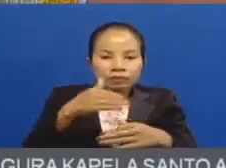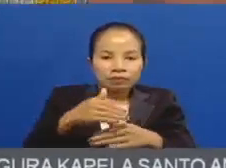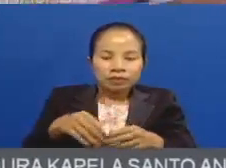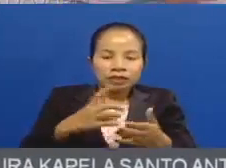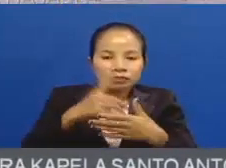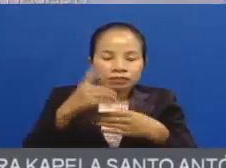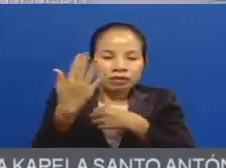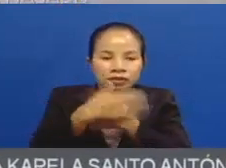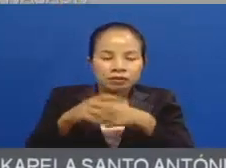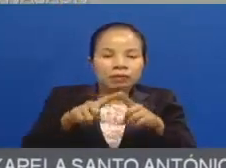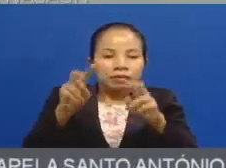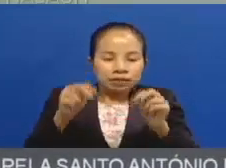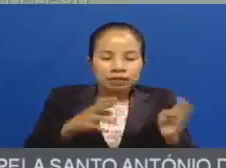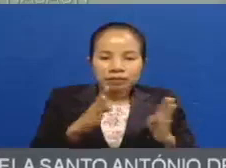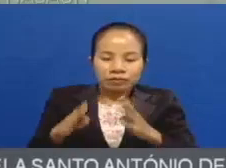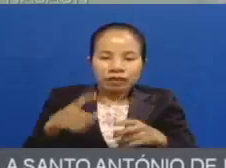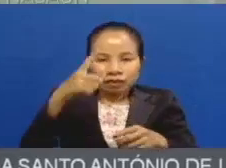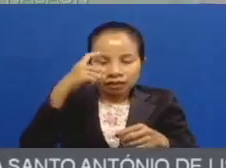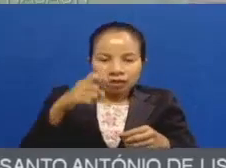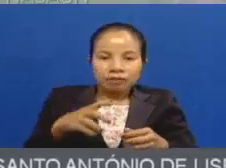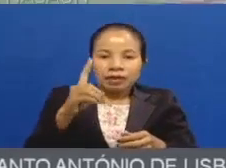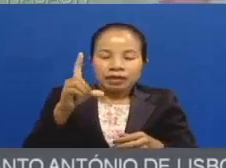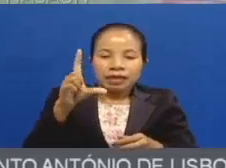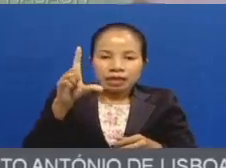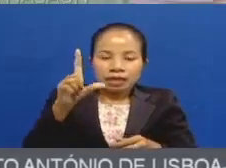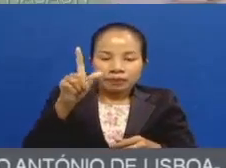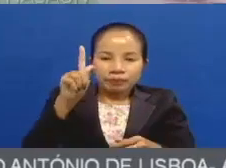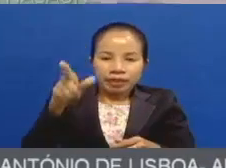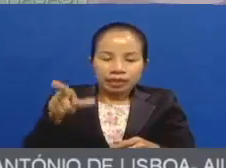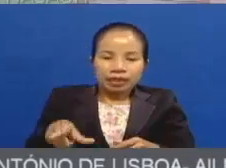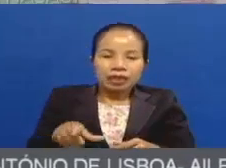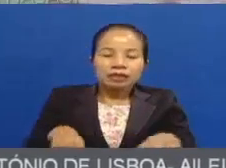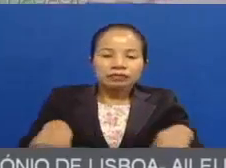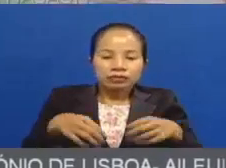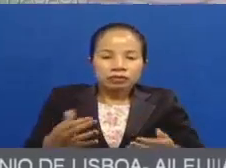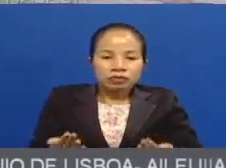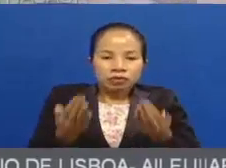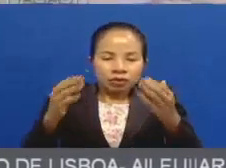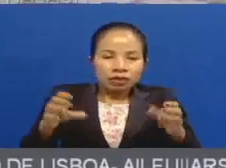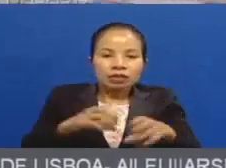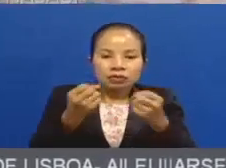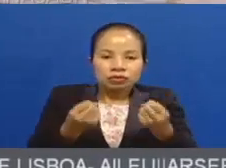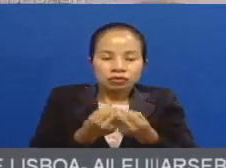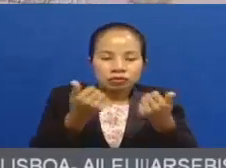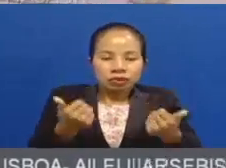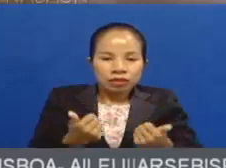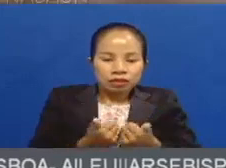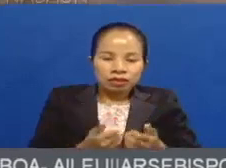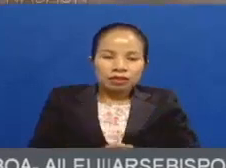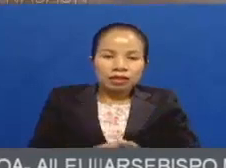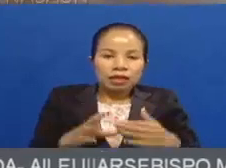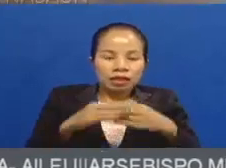bem precisa preparar. Também a descentralização do poder local, se for serviço todo a Feto Sira e a nível suco no aldeia.